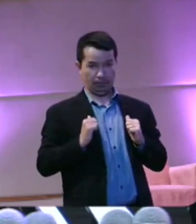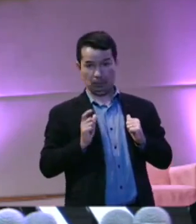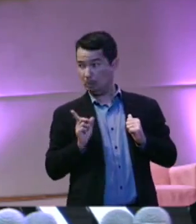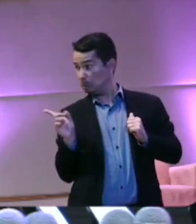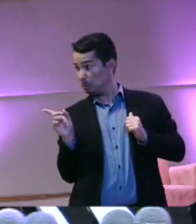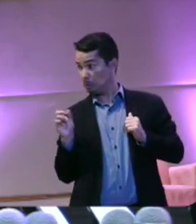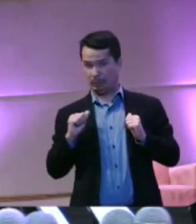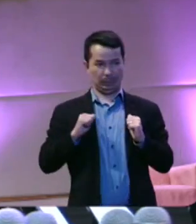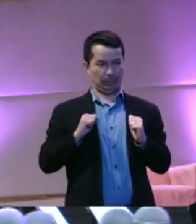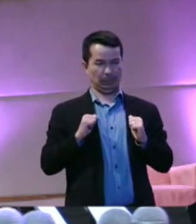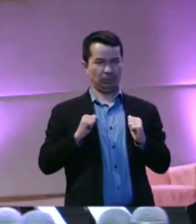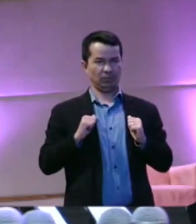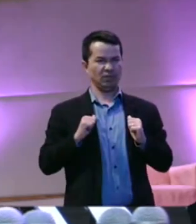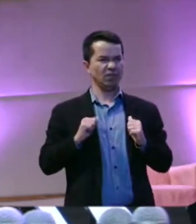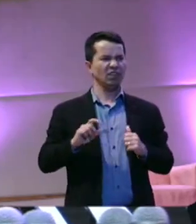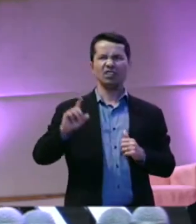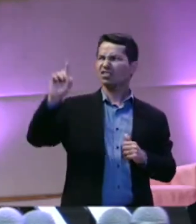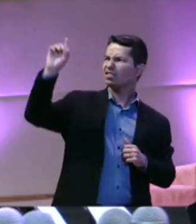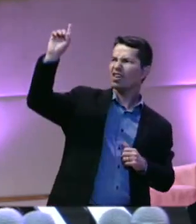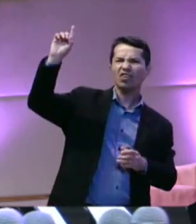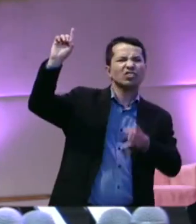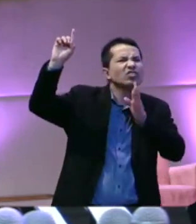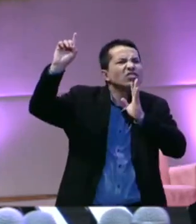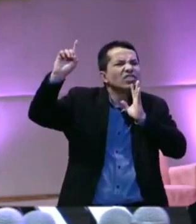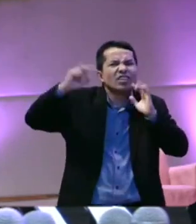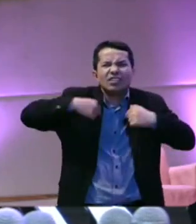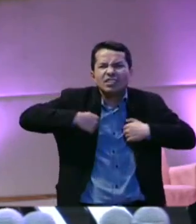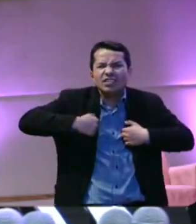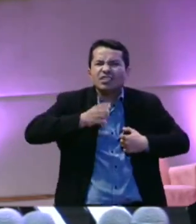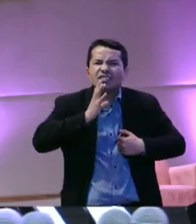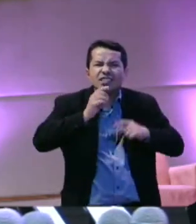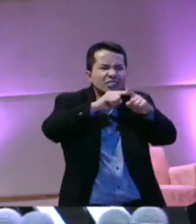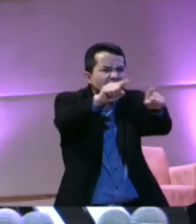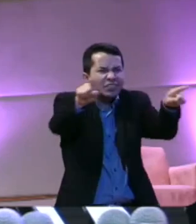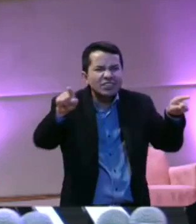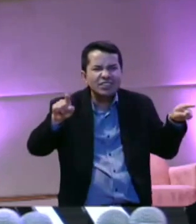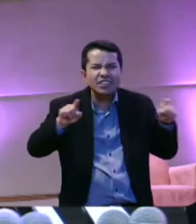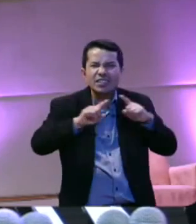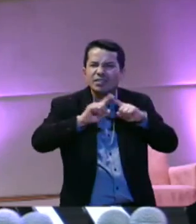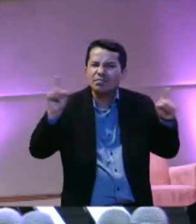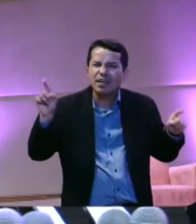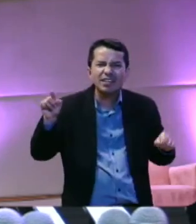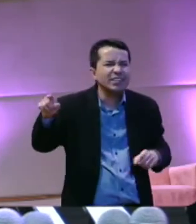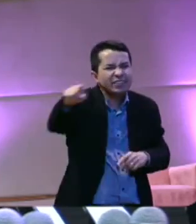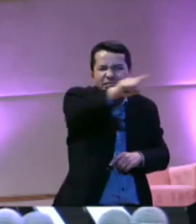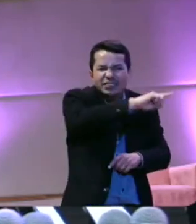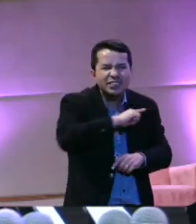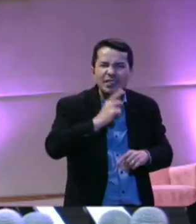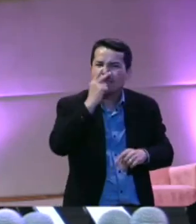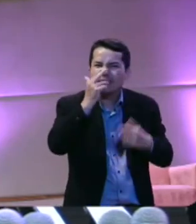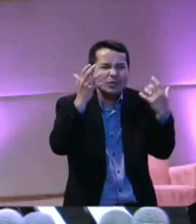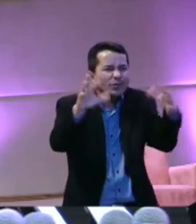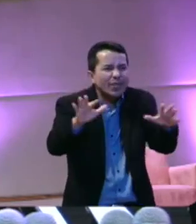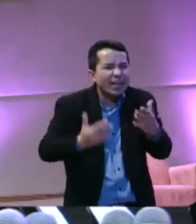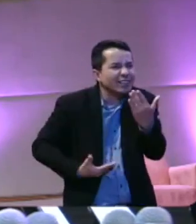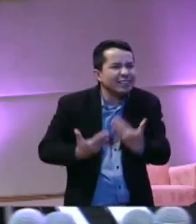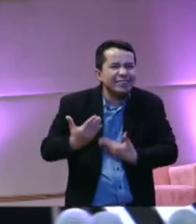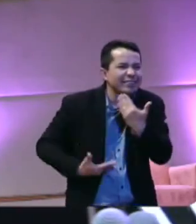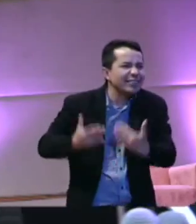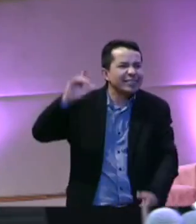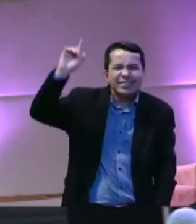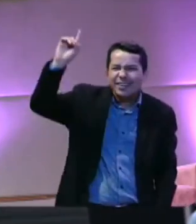gente como seus cooperadores, como seus ministros para levantar a bandeira do teu evangelho